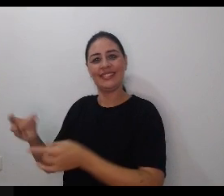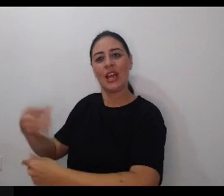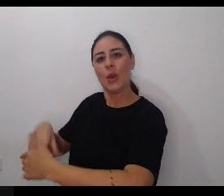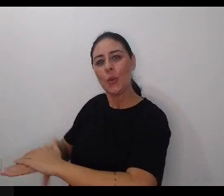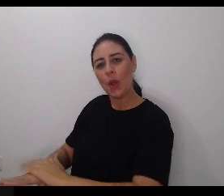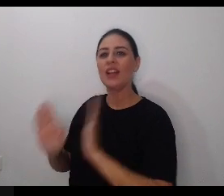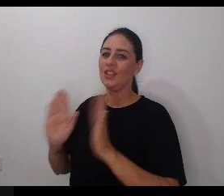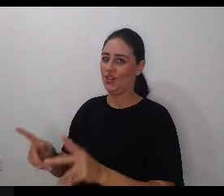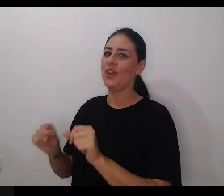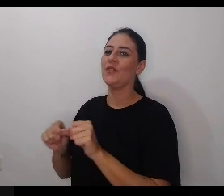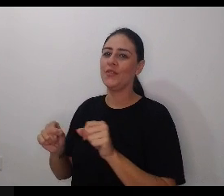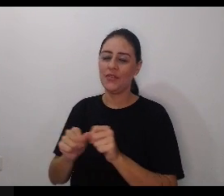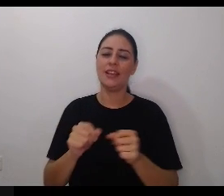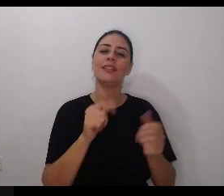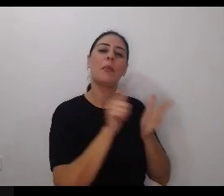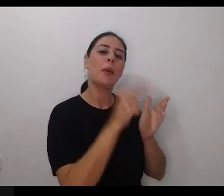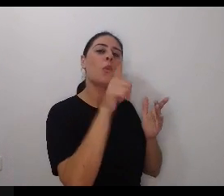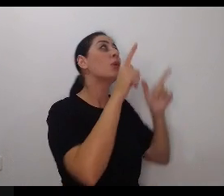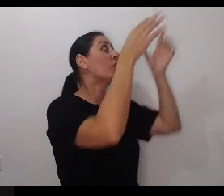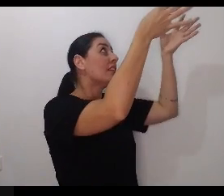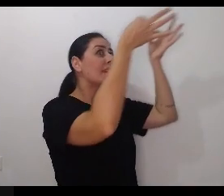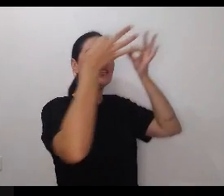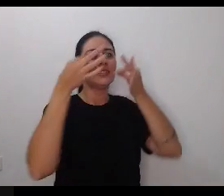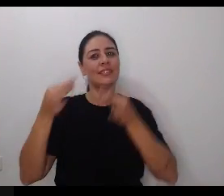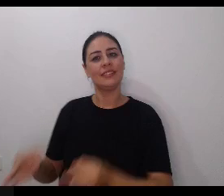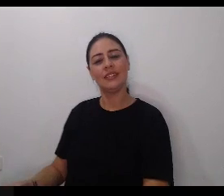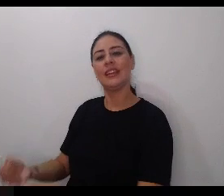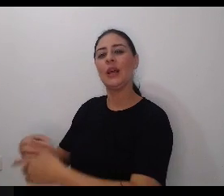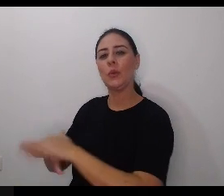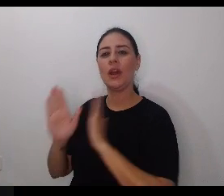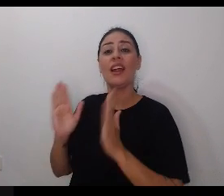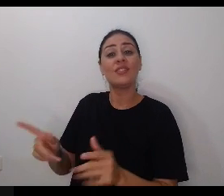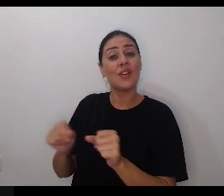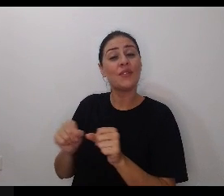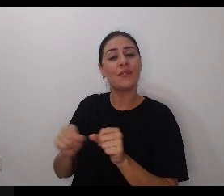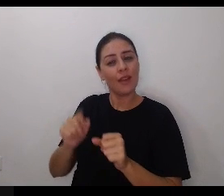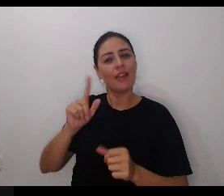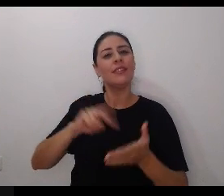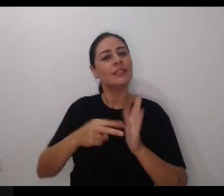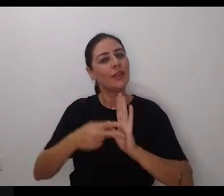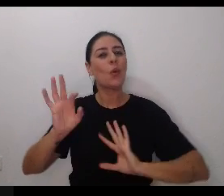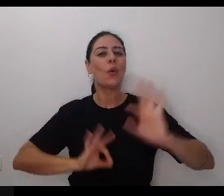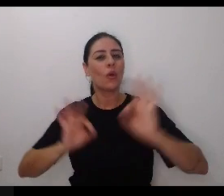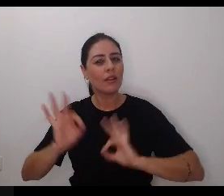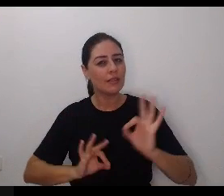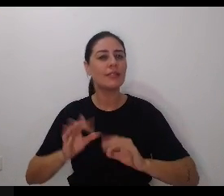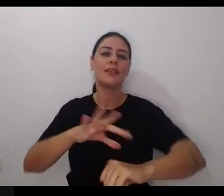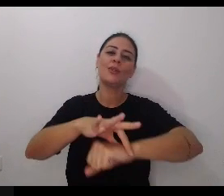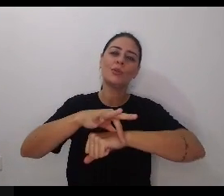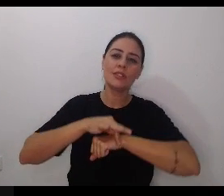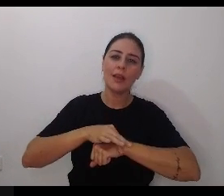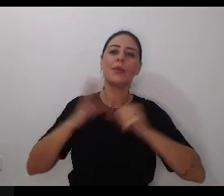dia, conforme a criança passa, ela vai tirando aquela atividade, colocando no potinho como feita, né? Para algumas crianças